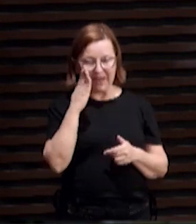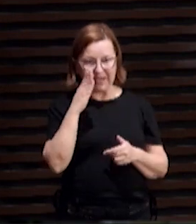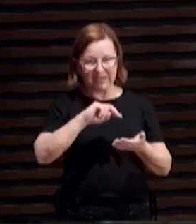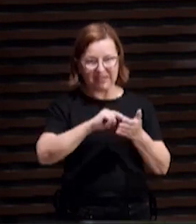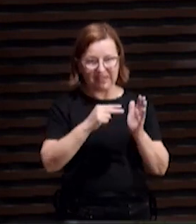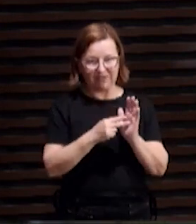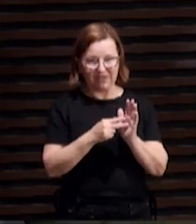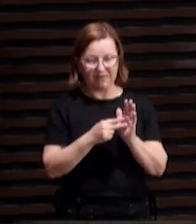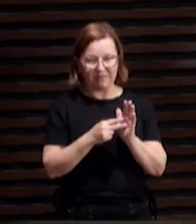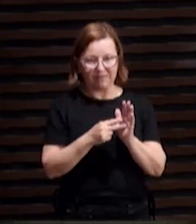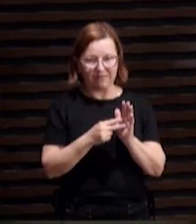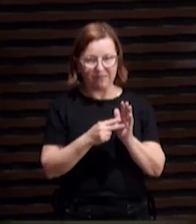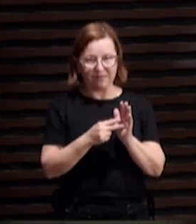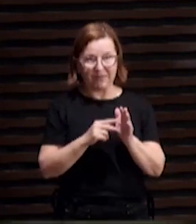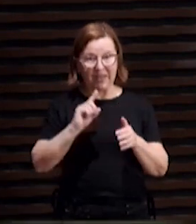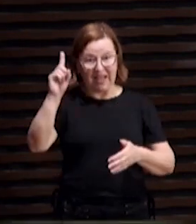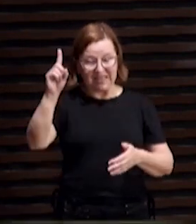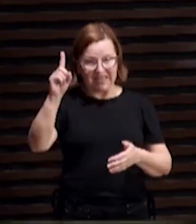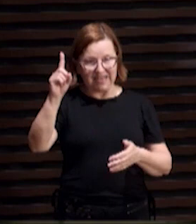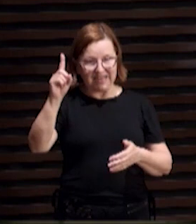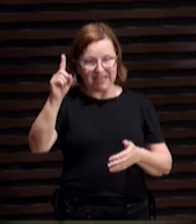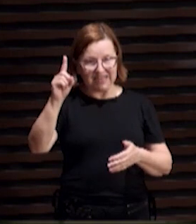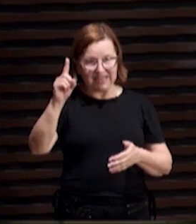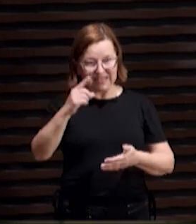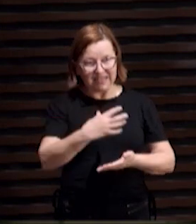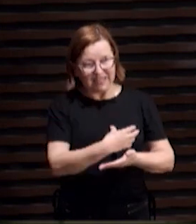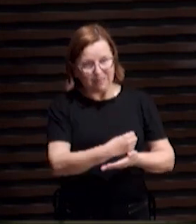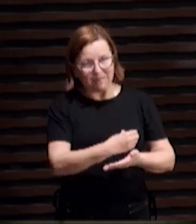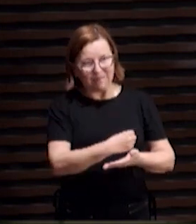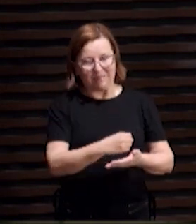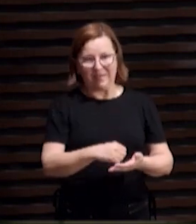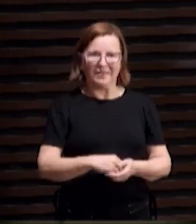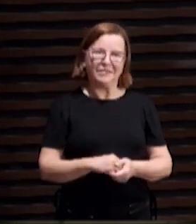significa aquele que amamenta,